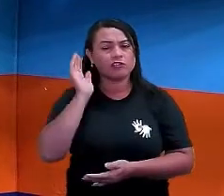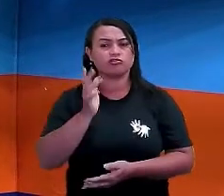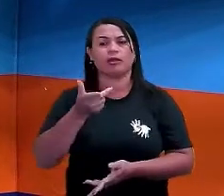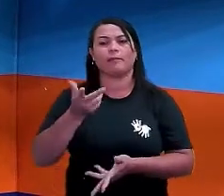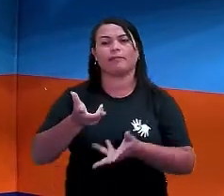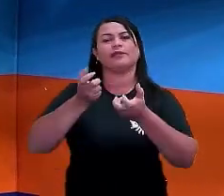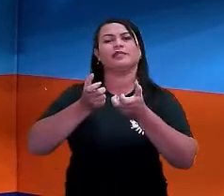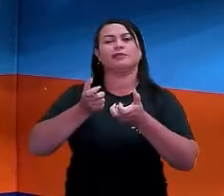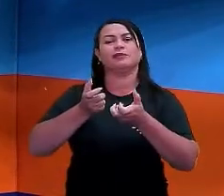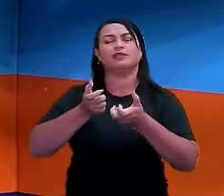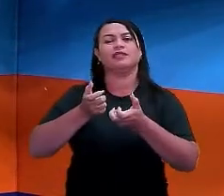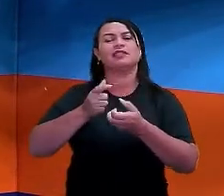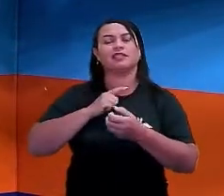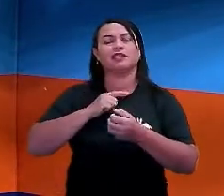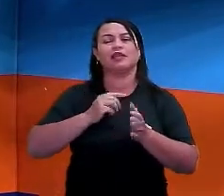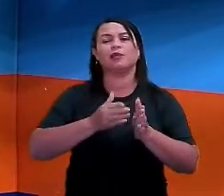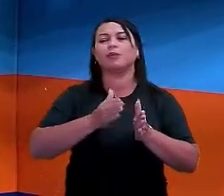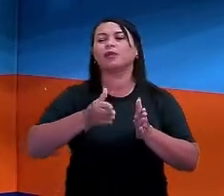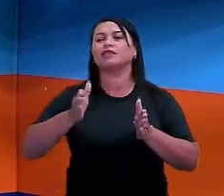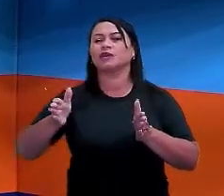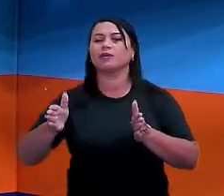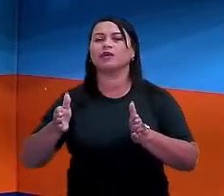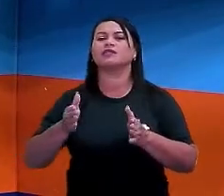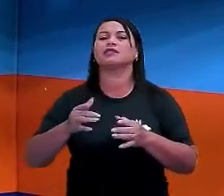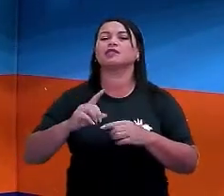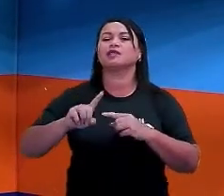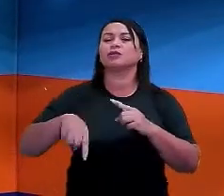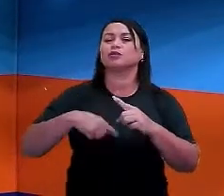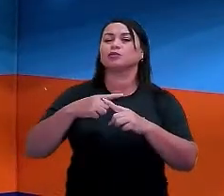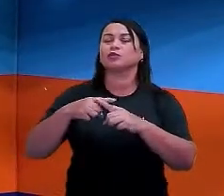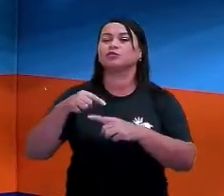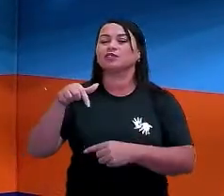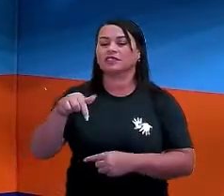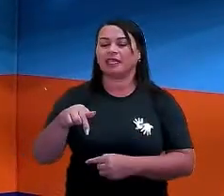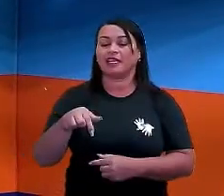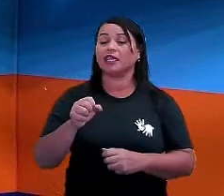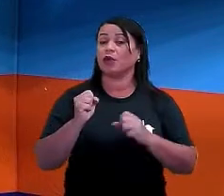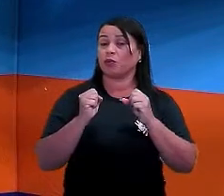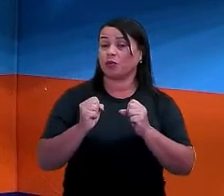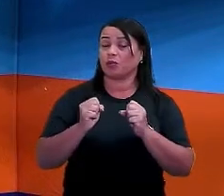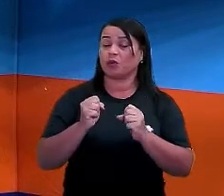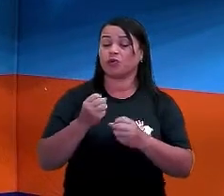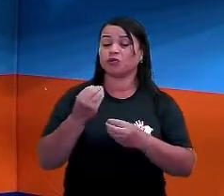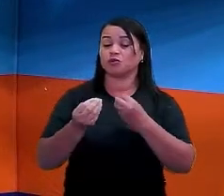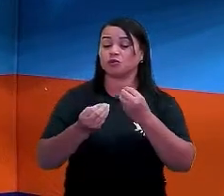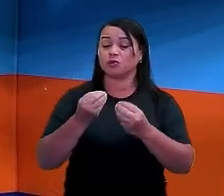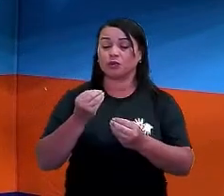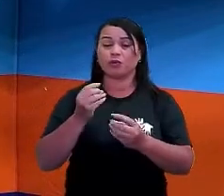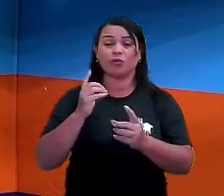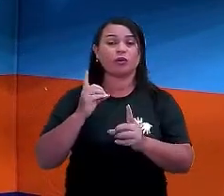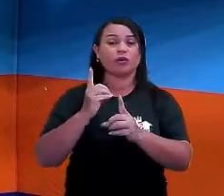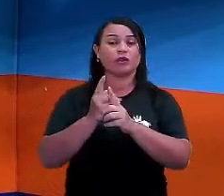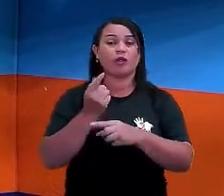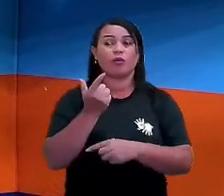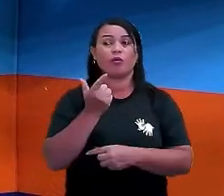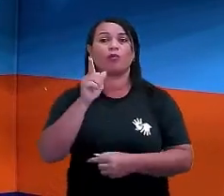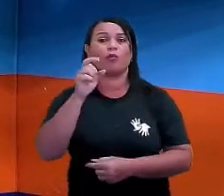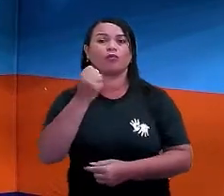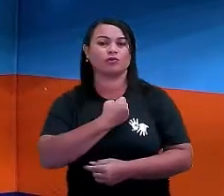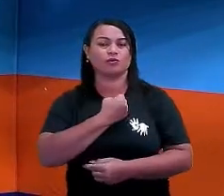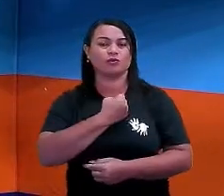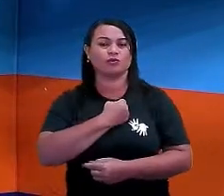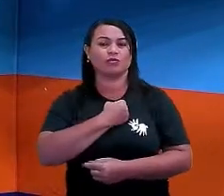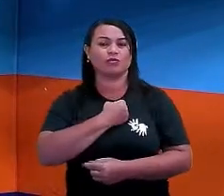tenho uma sequência dos múltiplos de 7. E aí, eu posso aqui descobrir o próximo número,